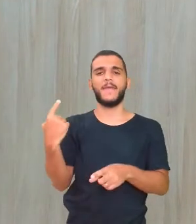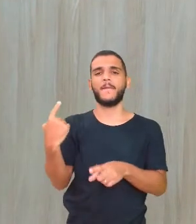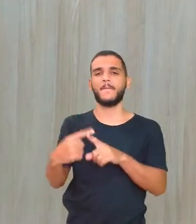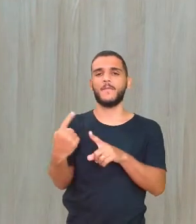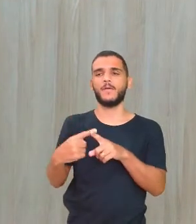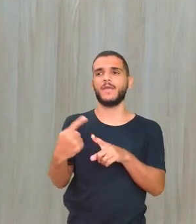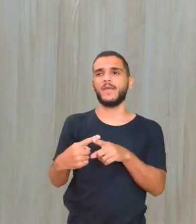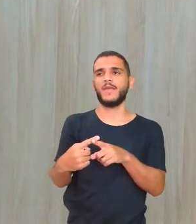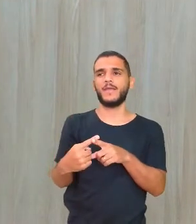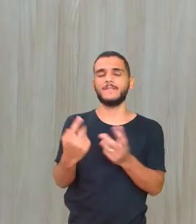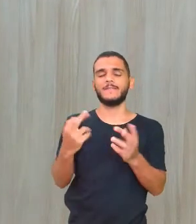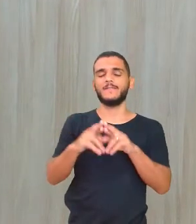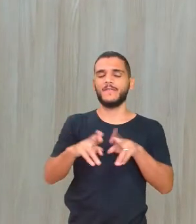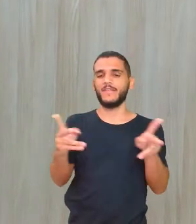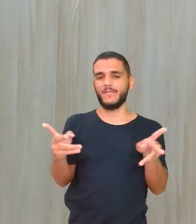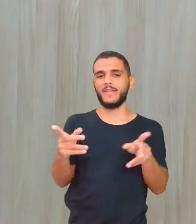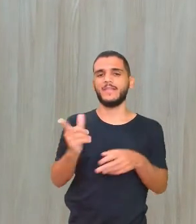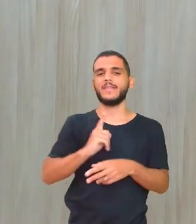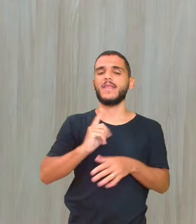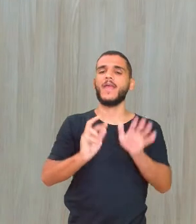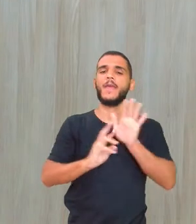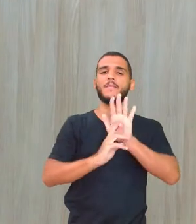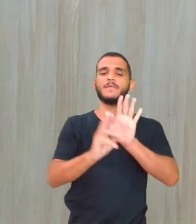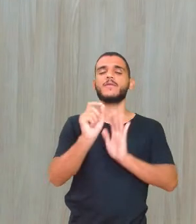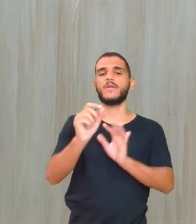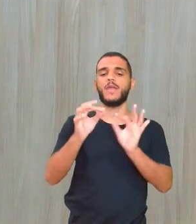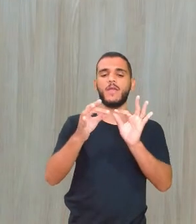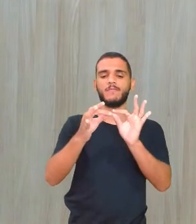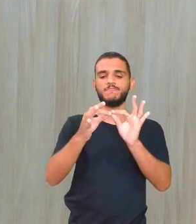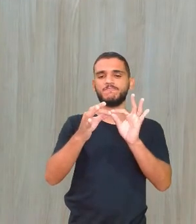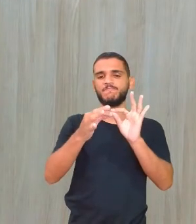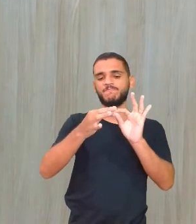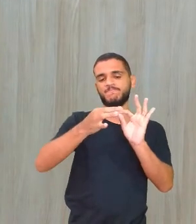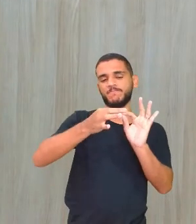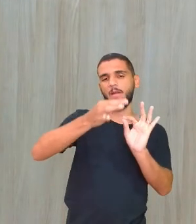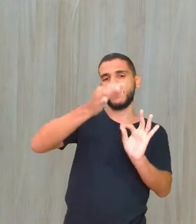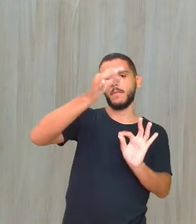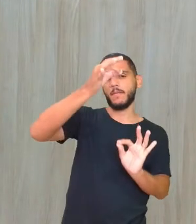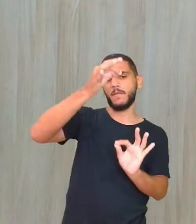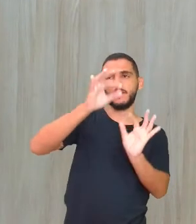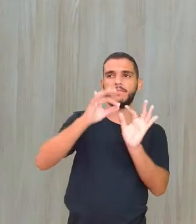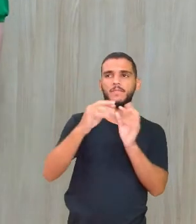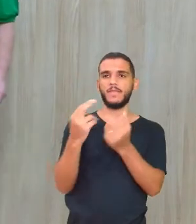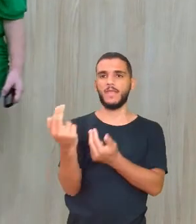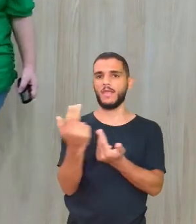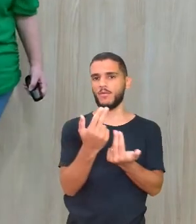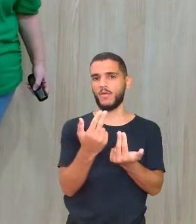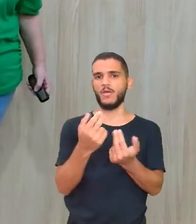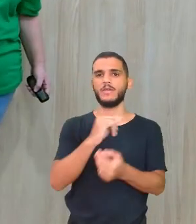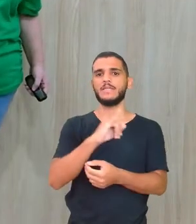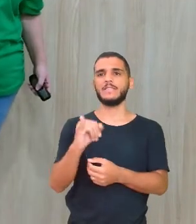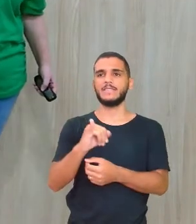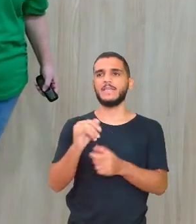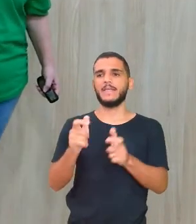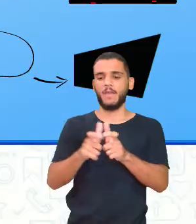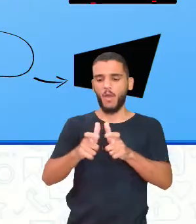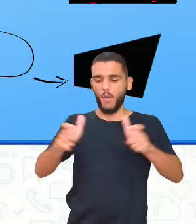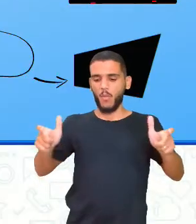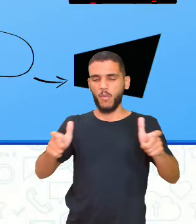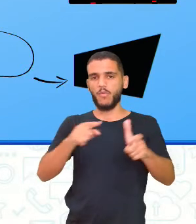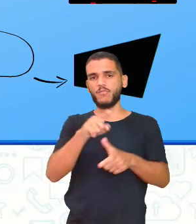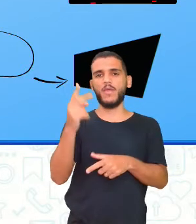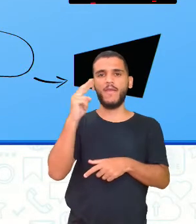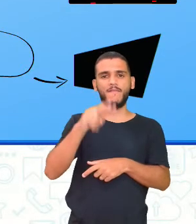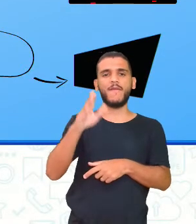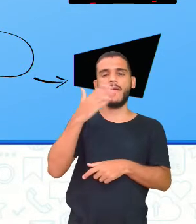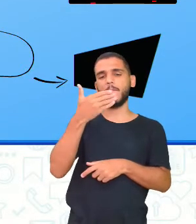coloquei a representação de que esta distância é a mesma desta. Se ampliar, vocês vão ver melhor